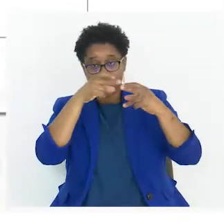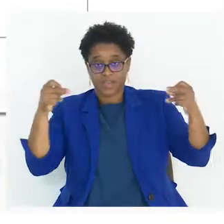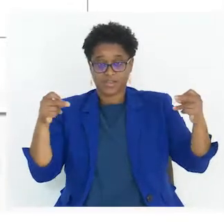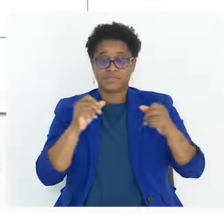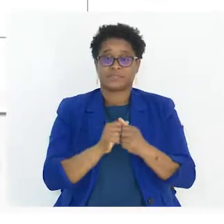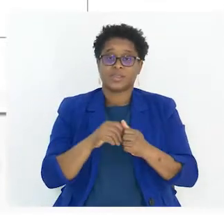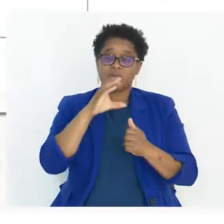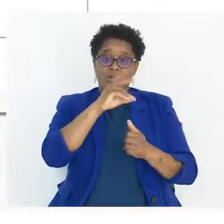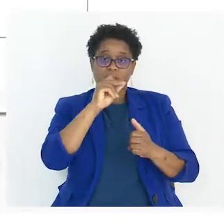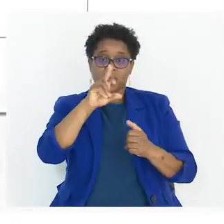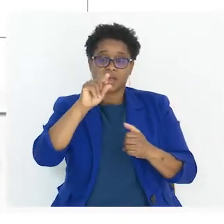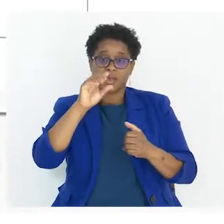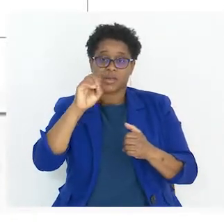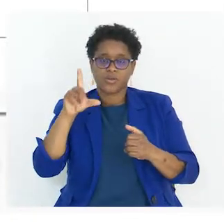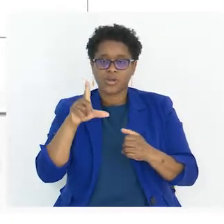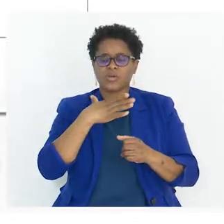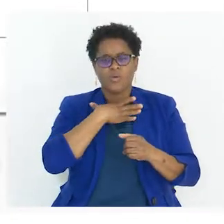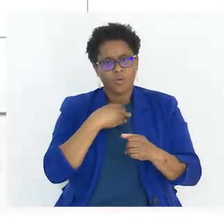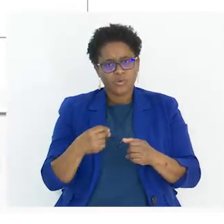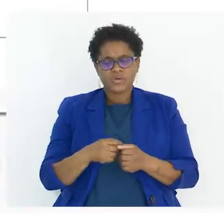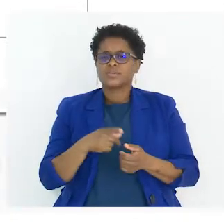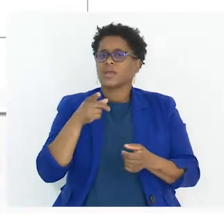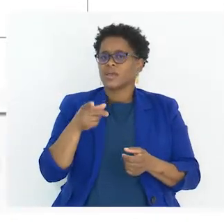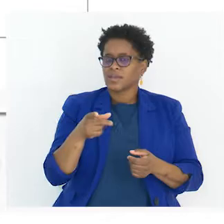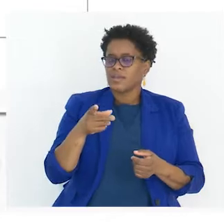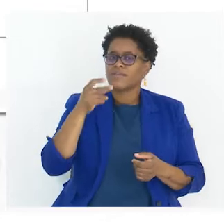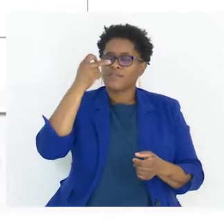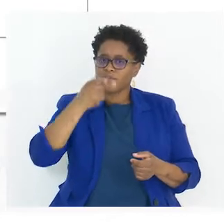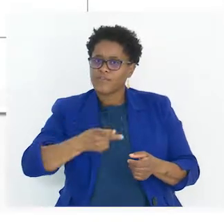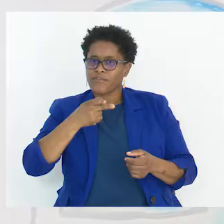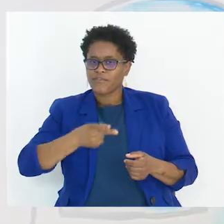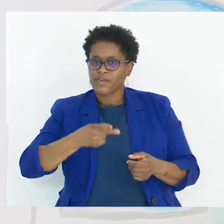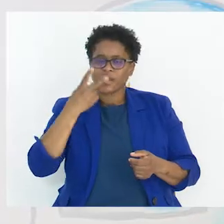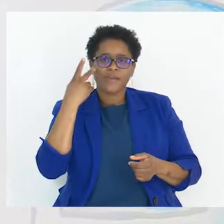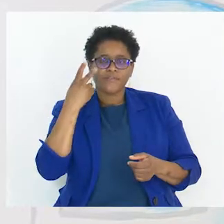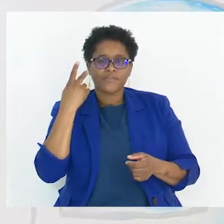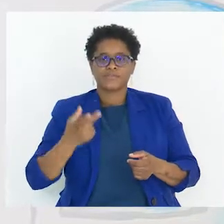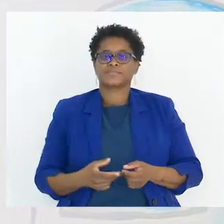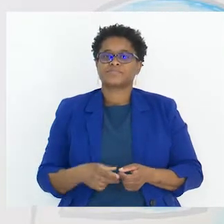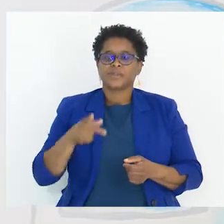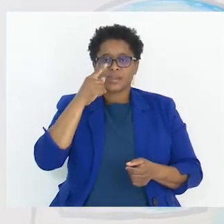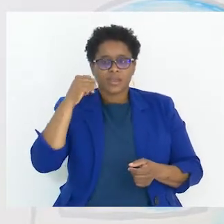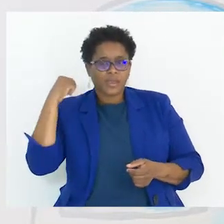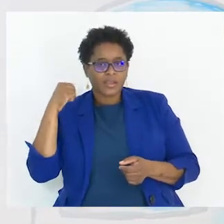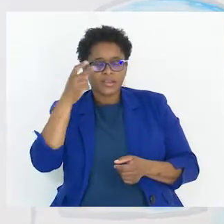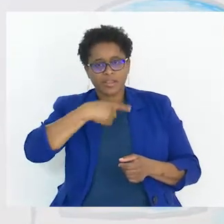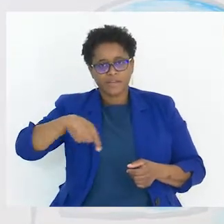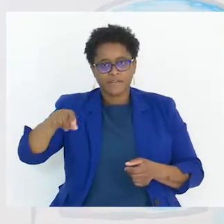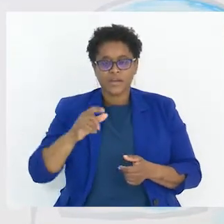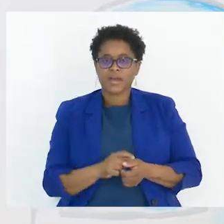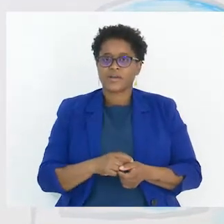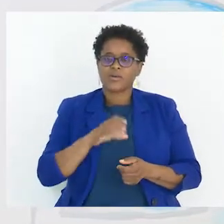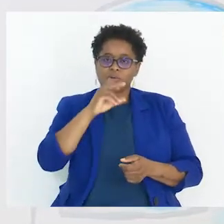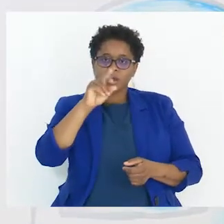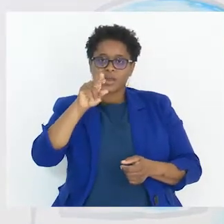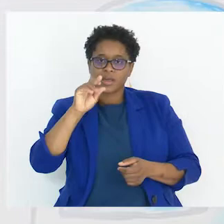caracol gostou da e aí ficou a viver. Eles levaram o caracol para um jardim